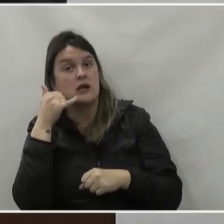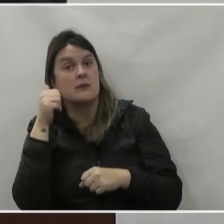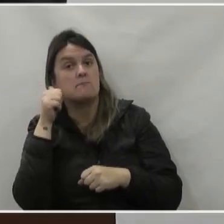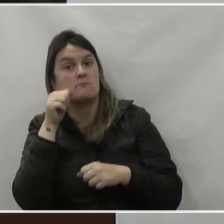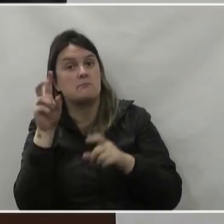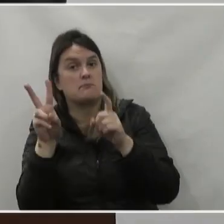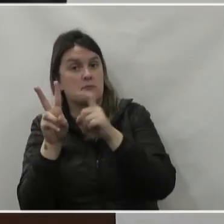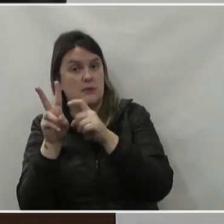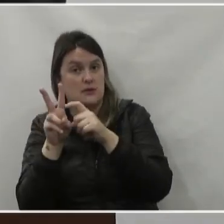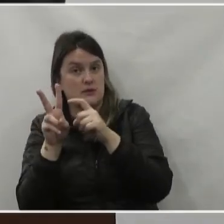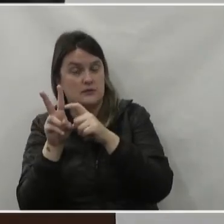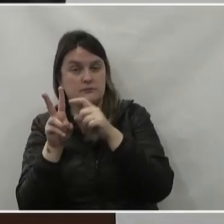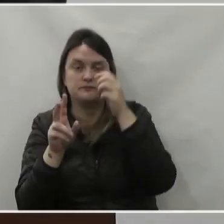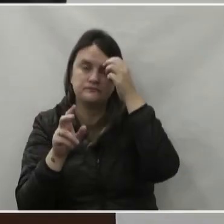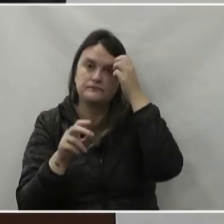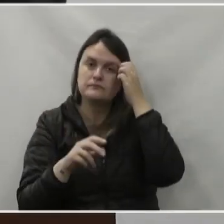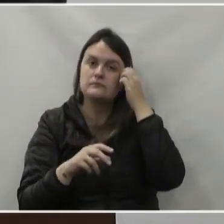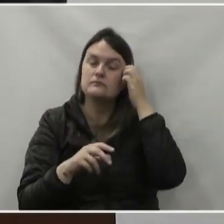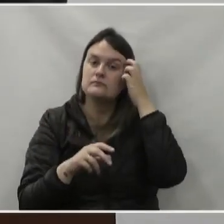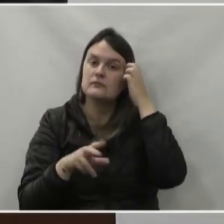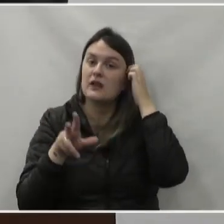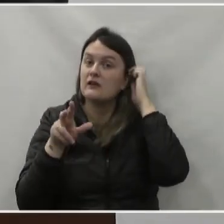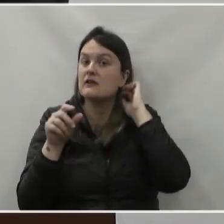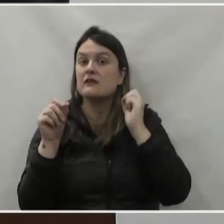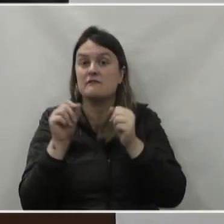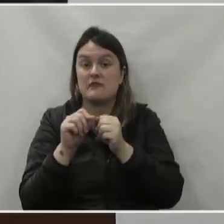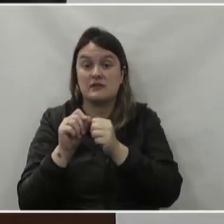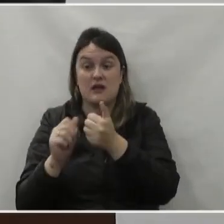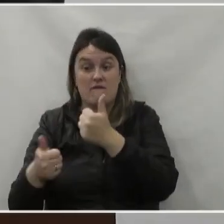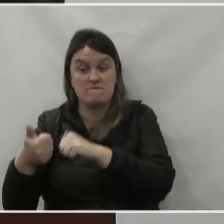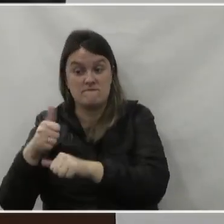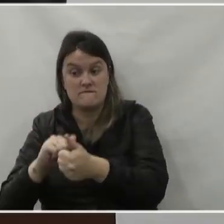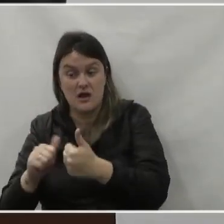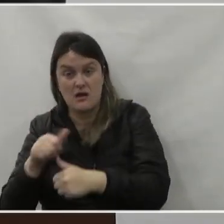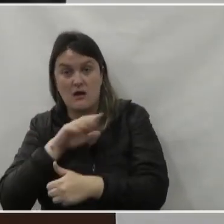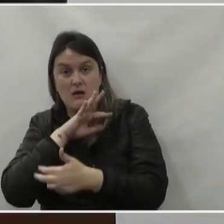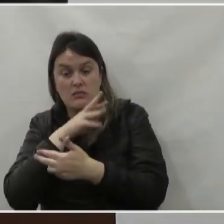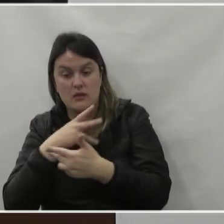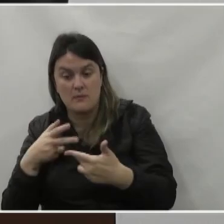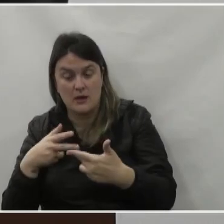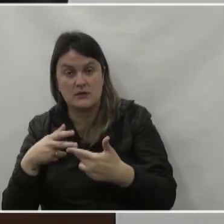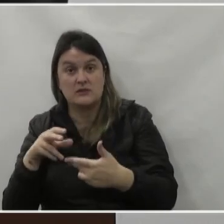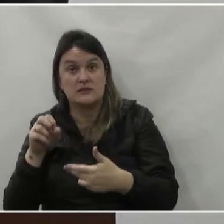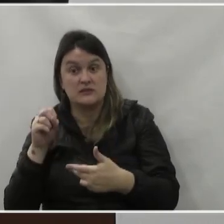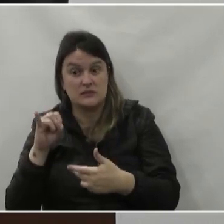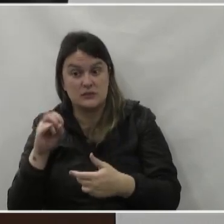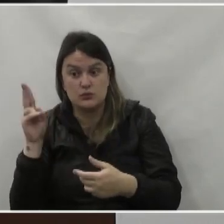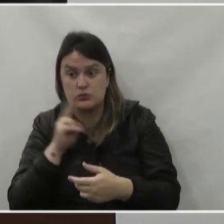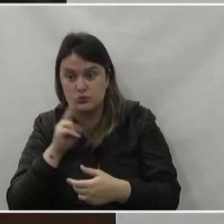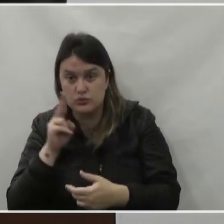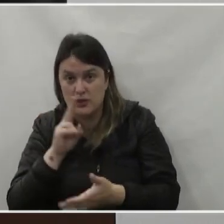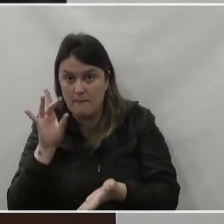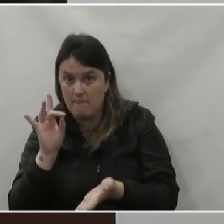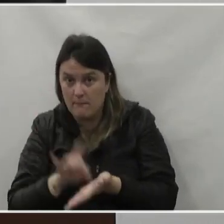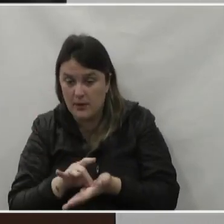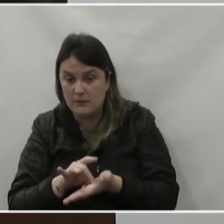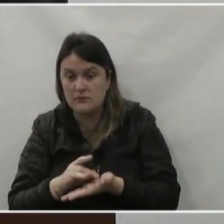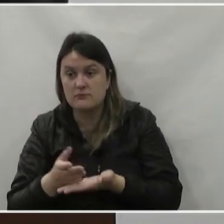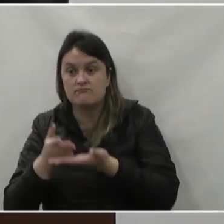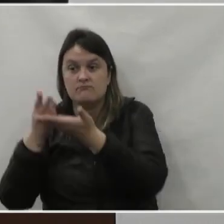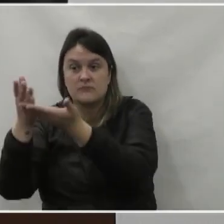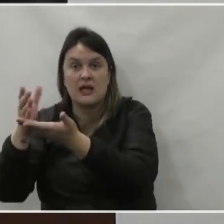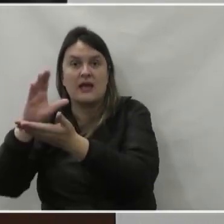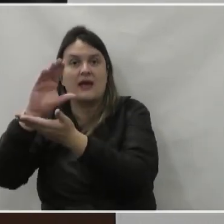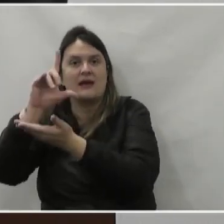médicas veterinárias, que fariam a avaliação do animal e, em caso de necessidade, encaminhariam para as